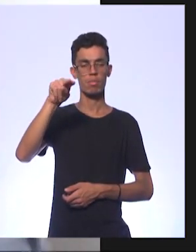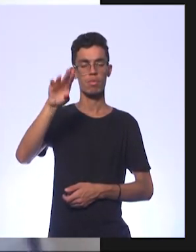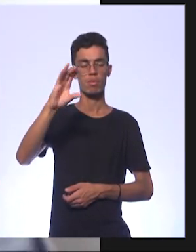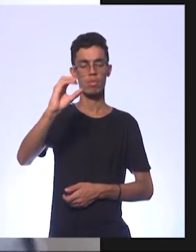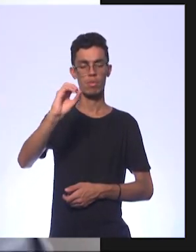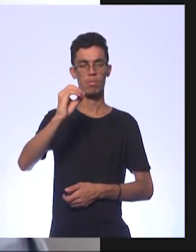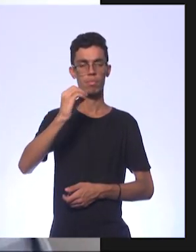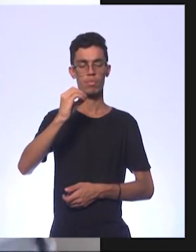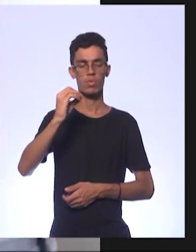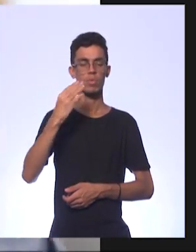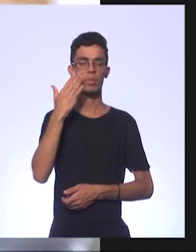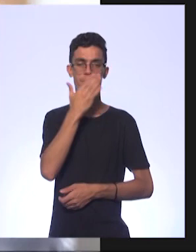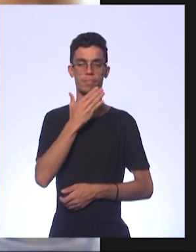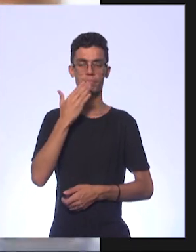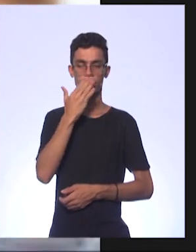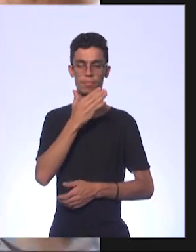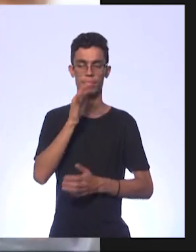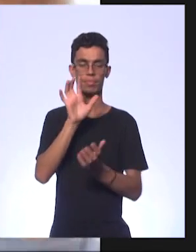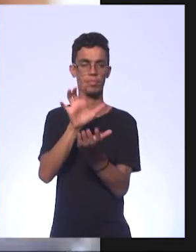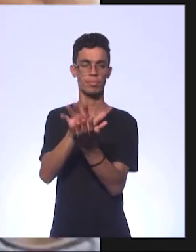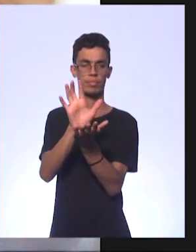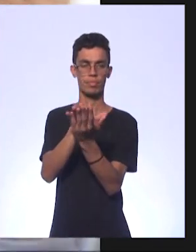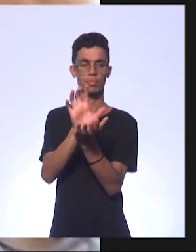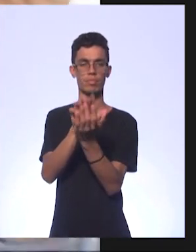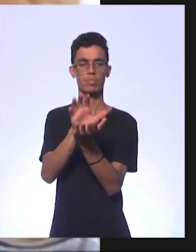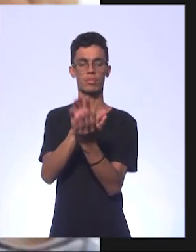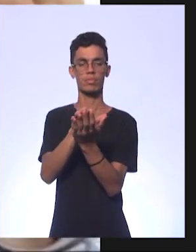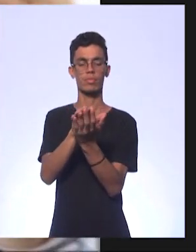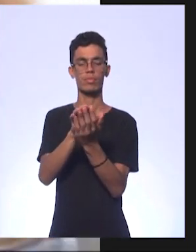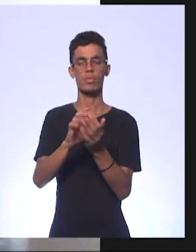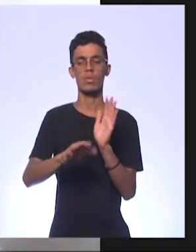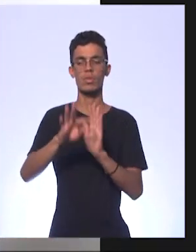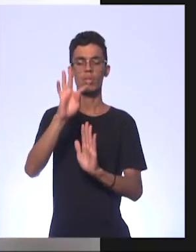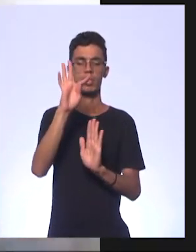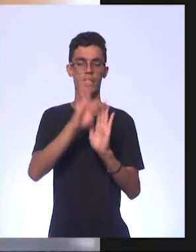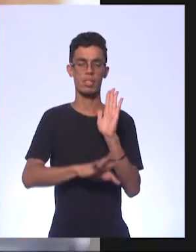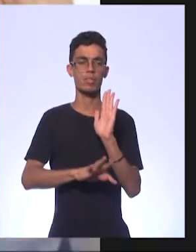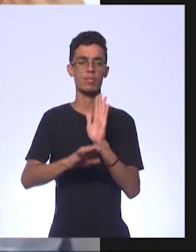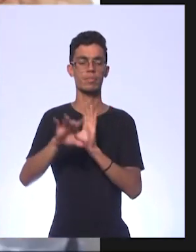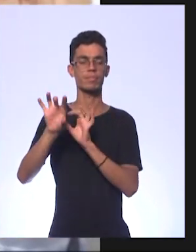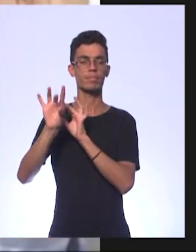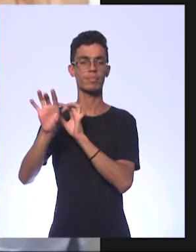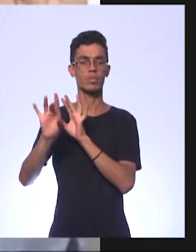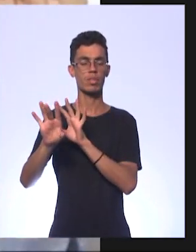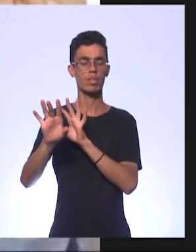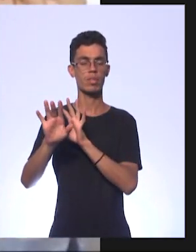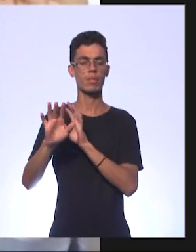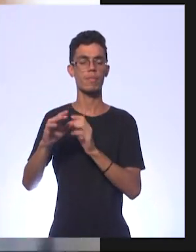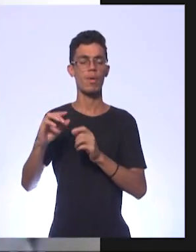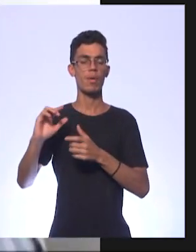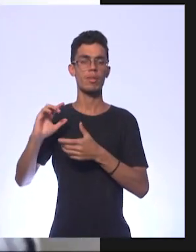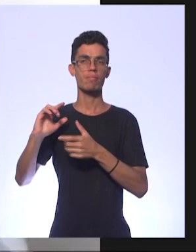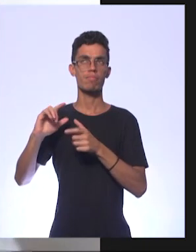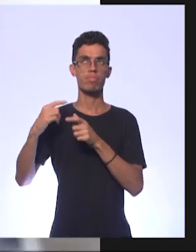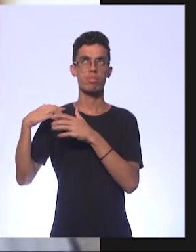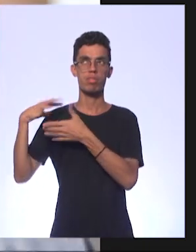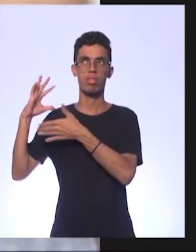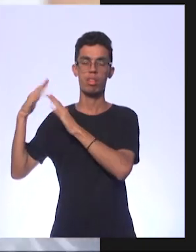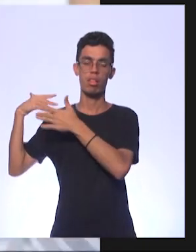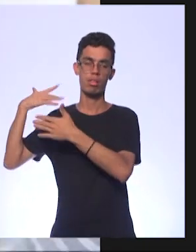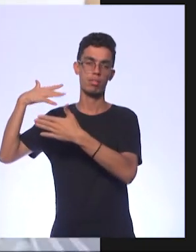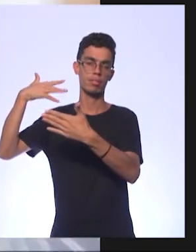uma pergunta? O termo técnico é uniestrutural. Quando ocorreu o ciclo do açúcar? 1500 e